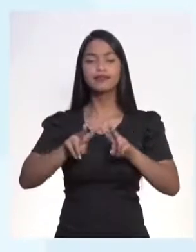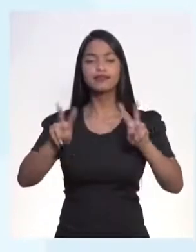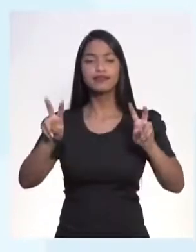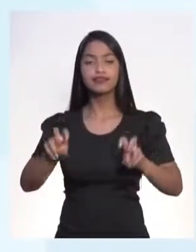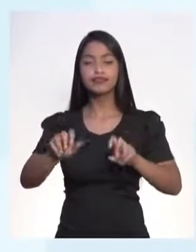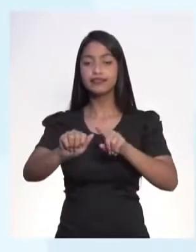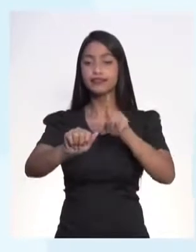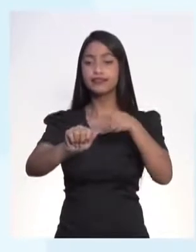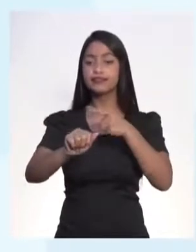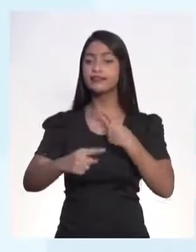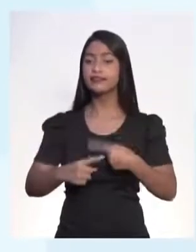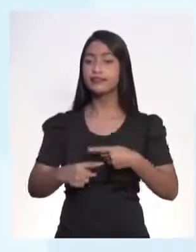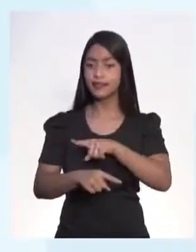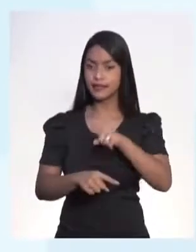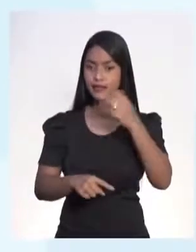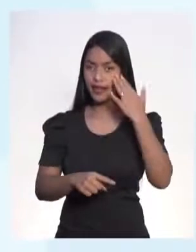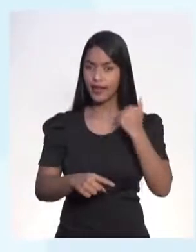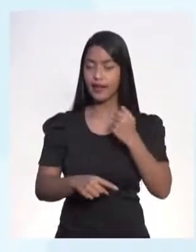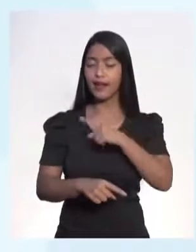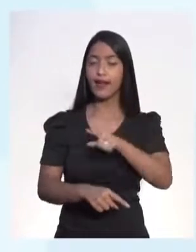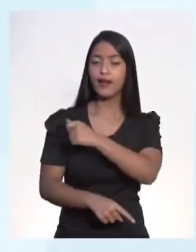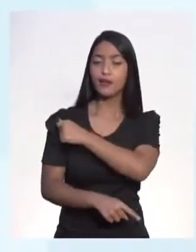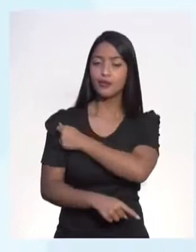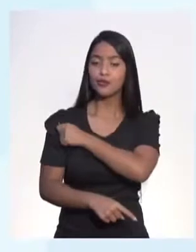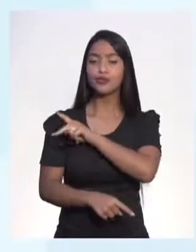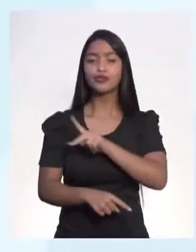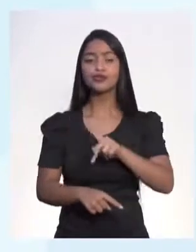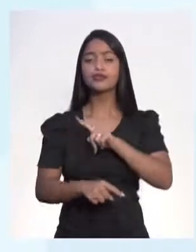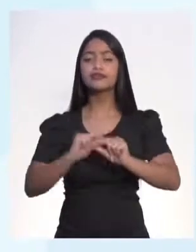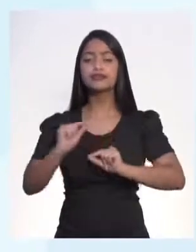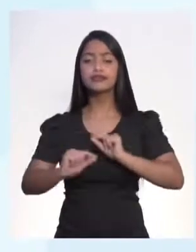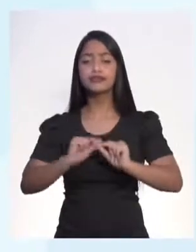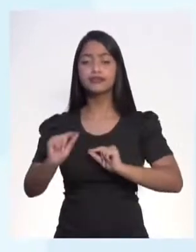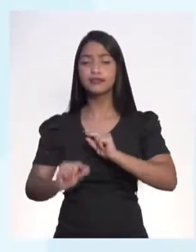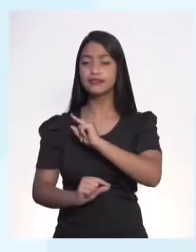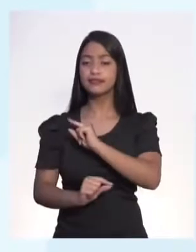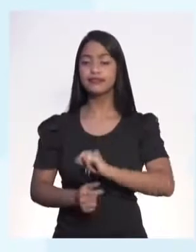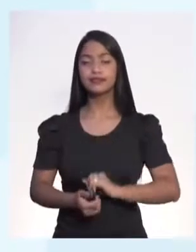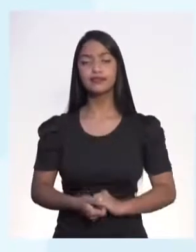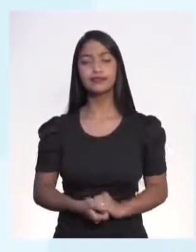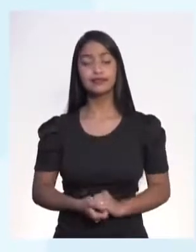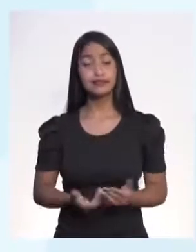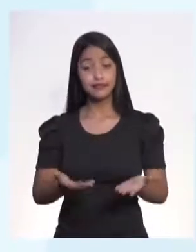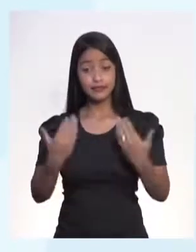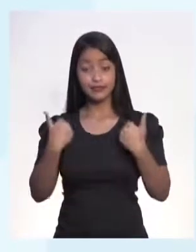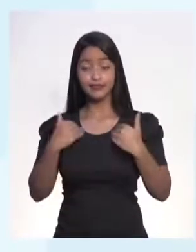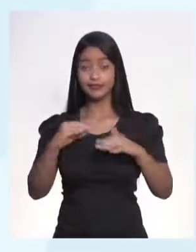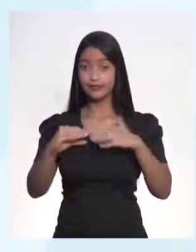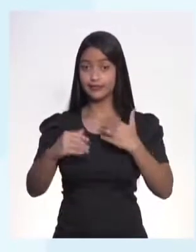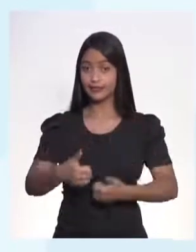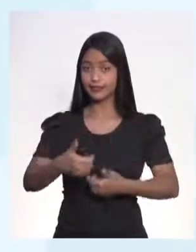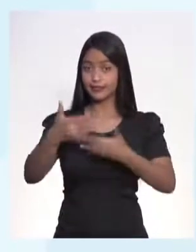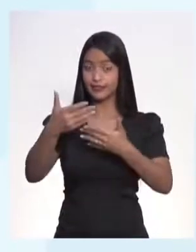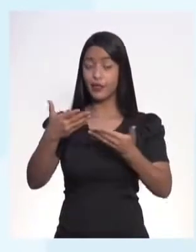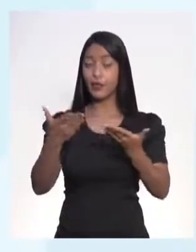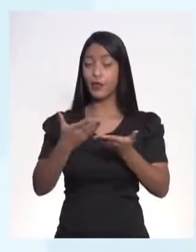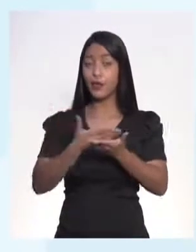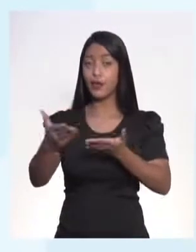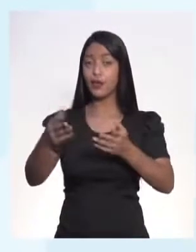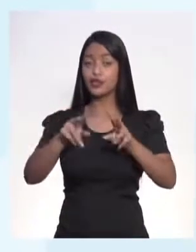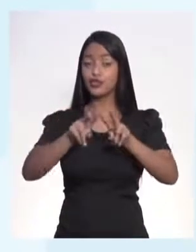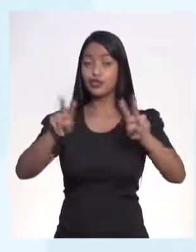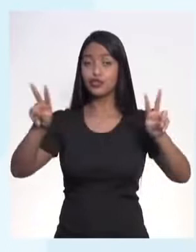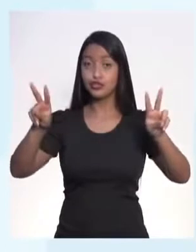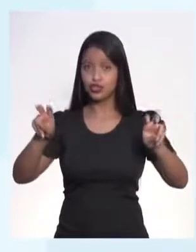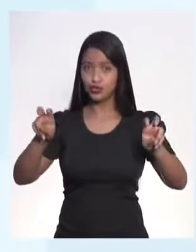poema alunos e professores o que que é isso daí vamos já começar pelo título do poema Vamos